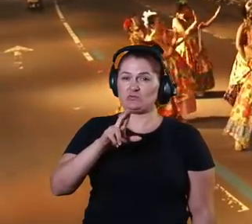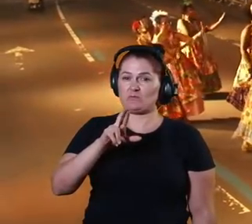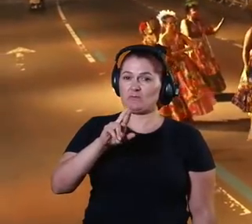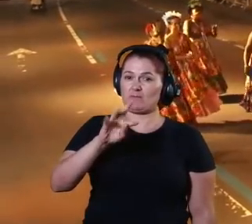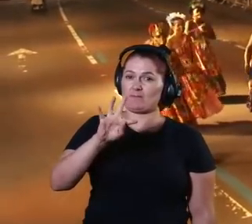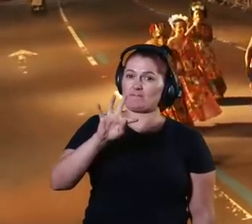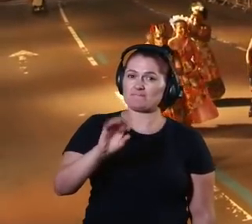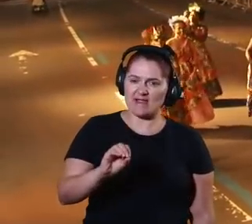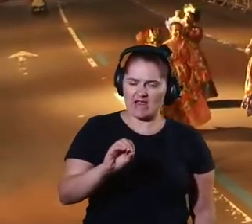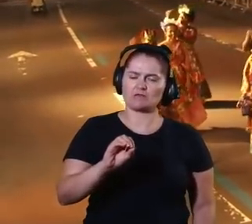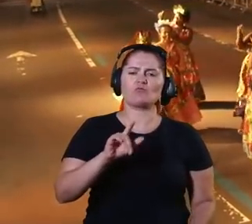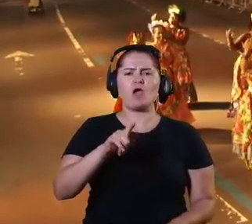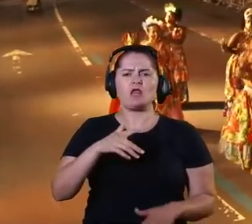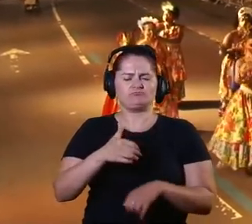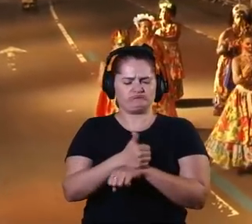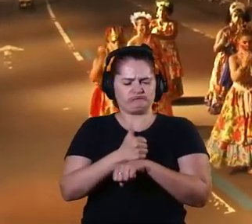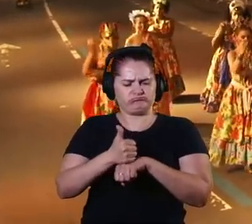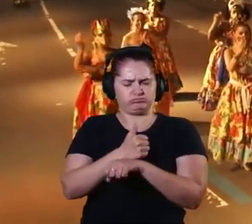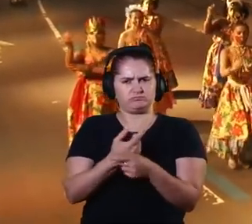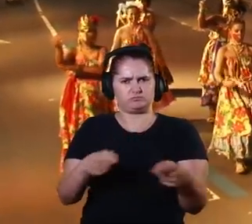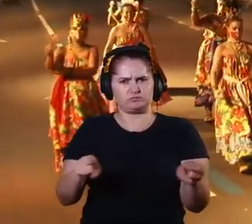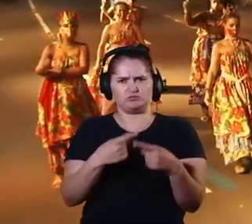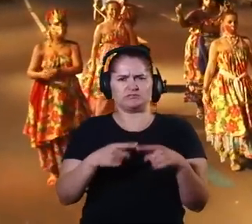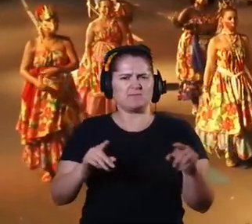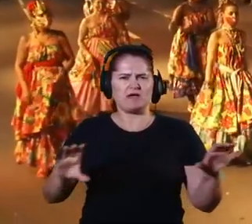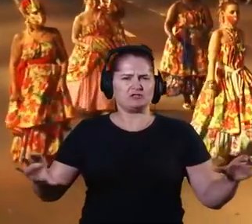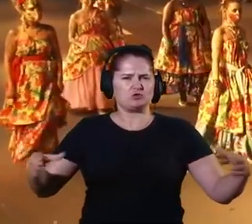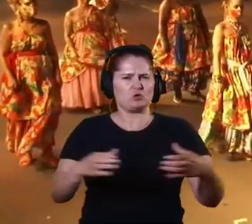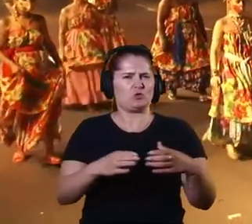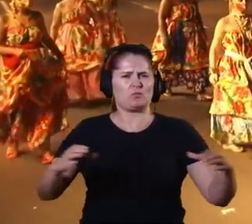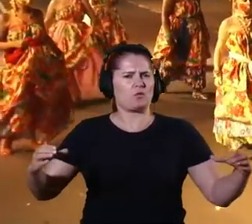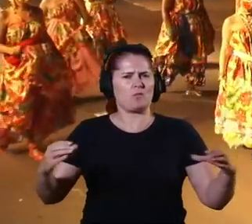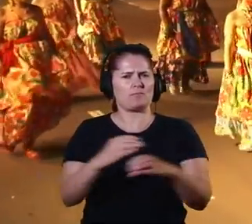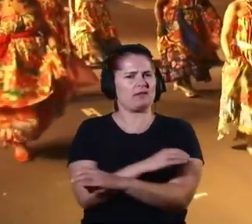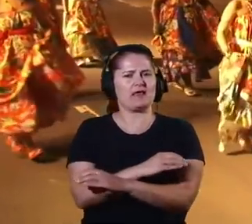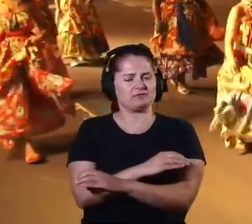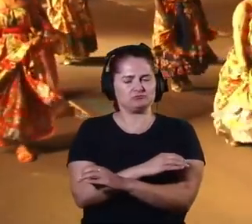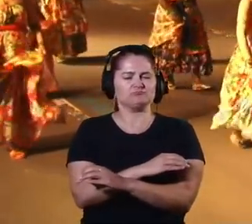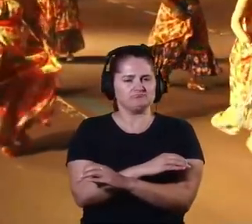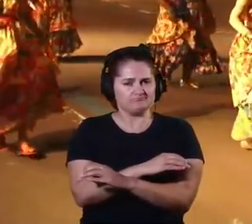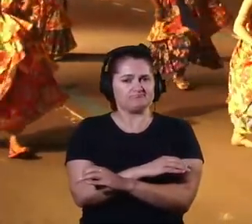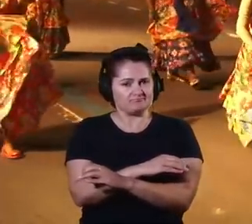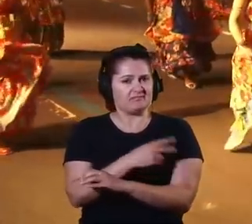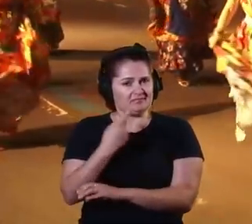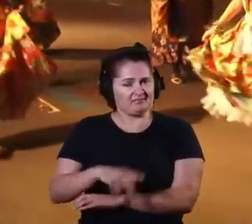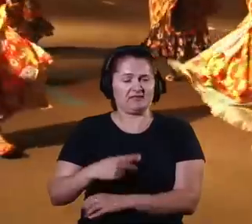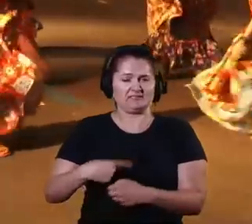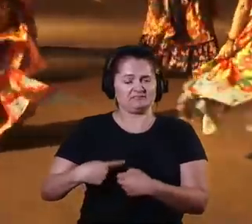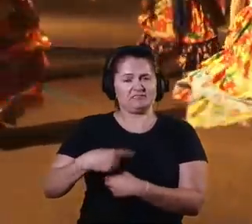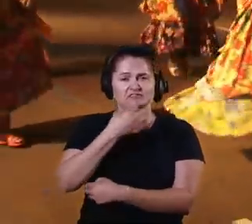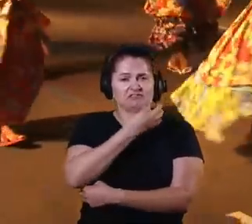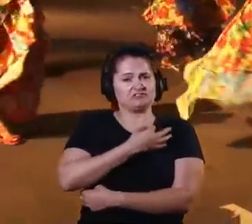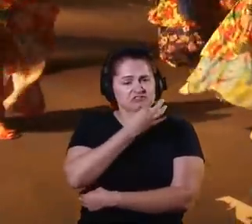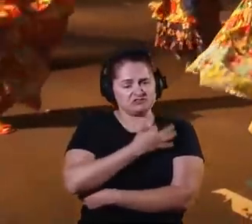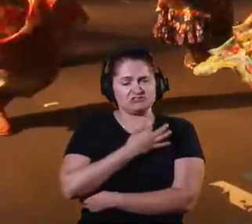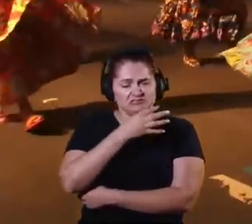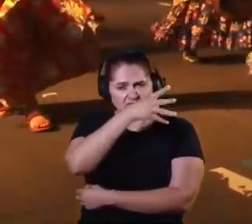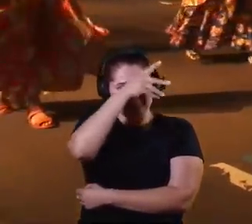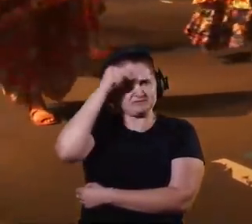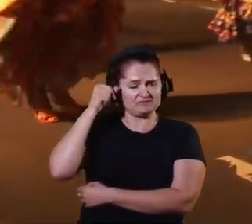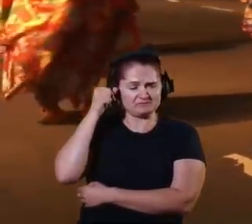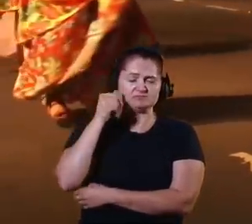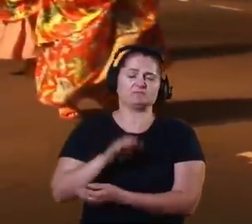arranjador, saxofonista, mas a todos os integrantes da Orquestra Municipal aqui de Caxias do Sul. Sem dúvida,